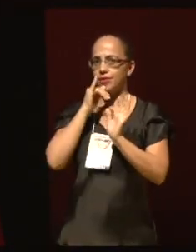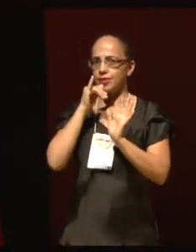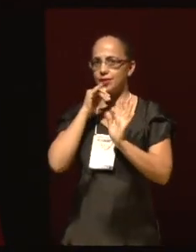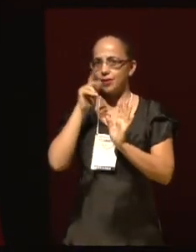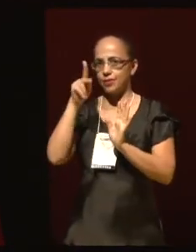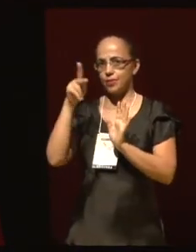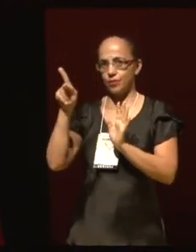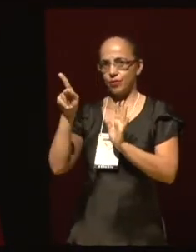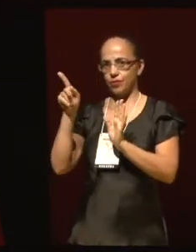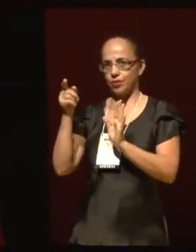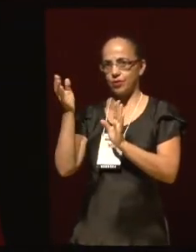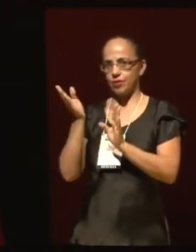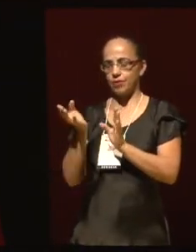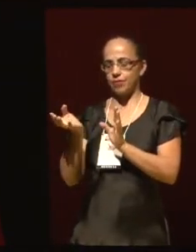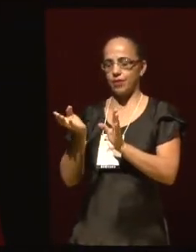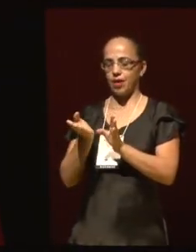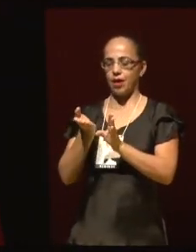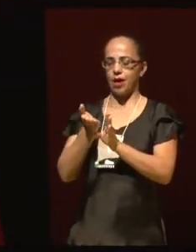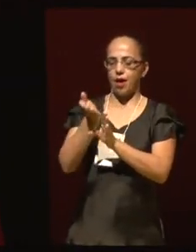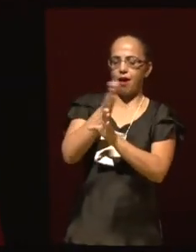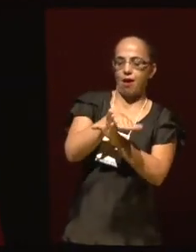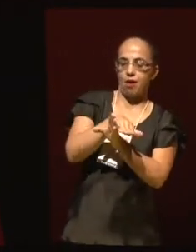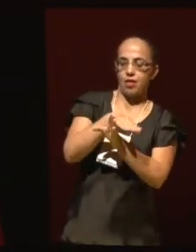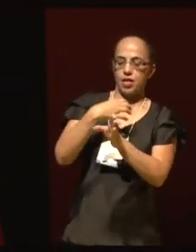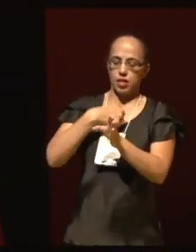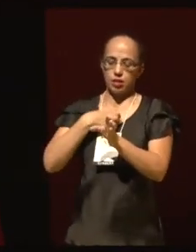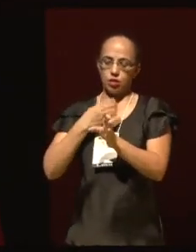em seus sentimentos. Porque